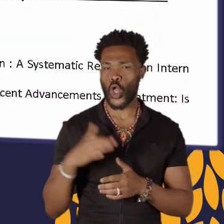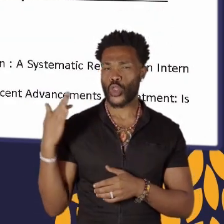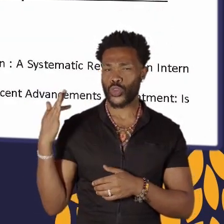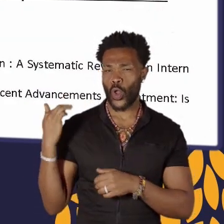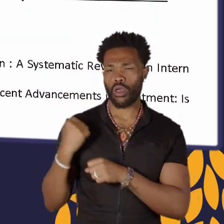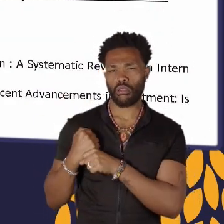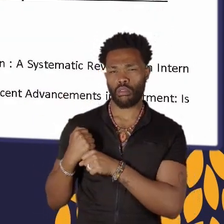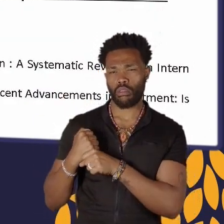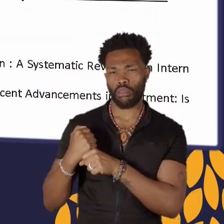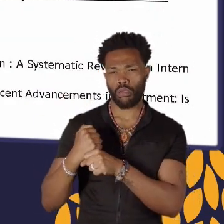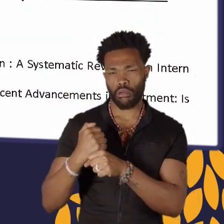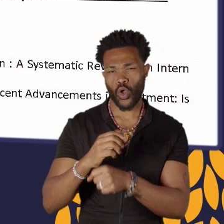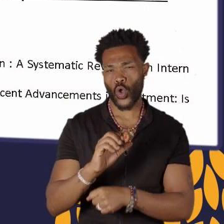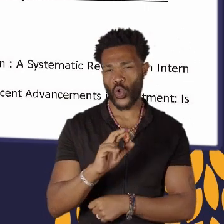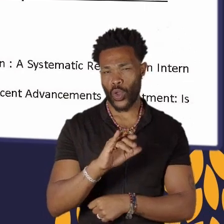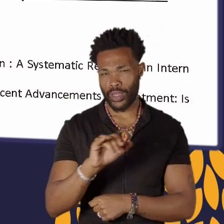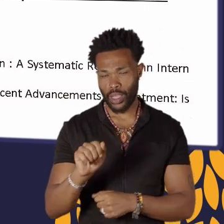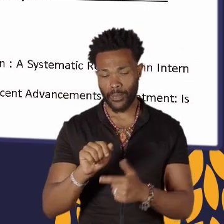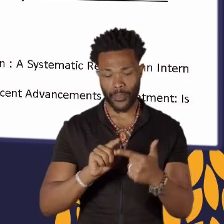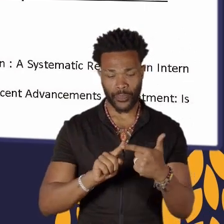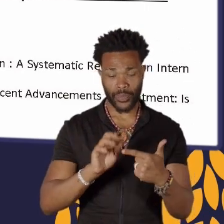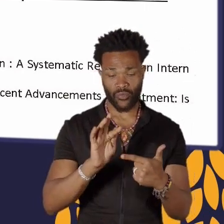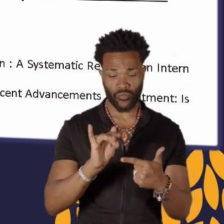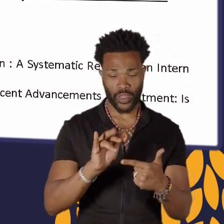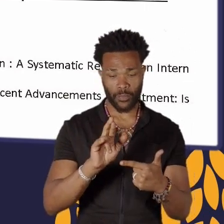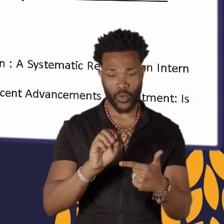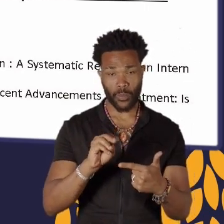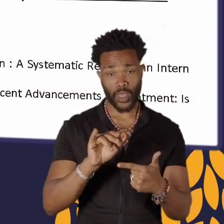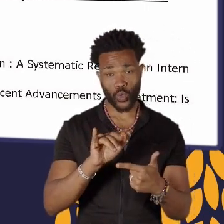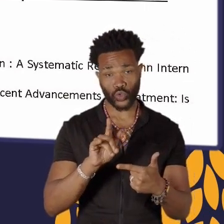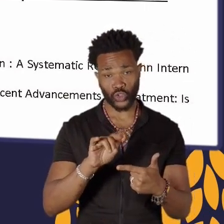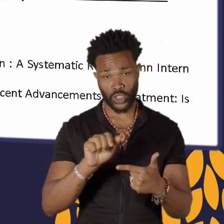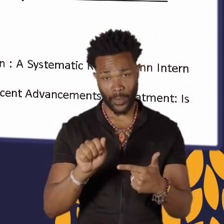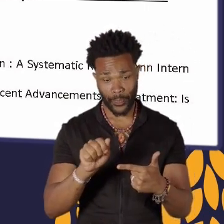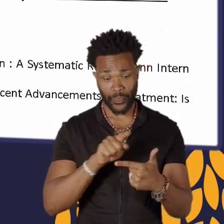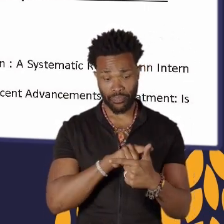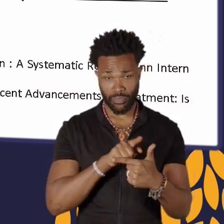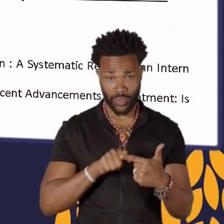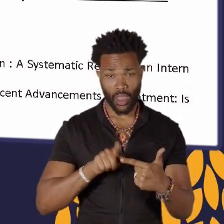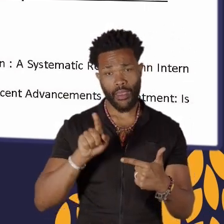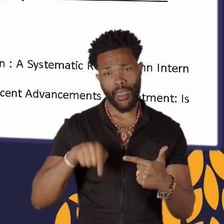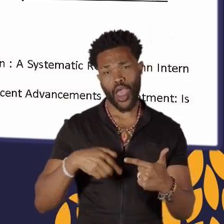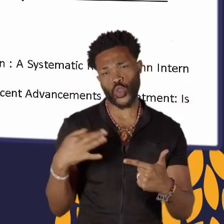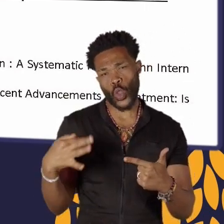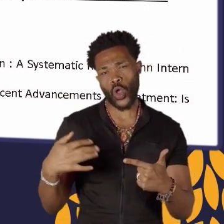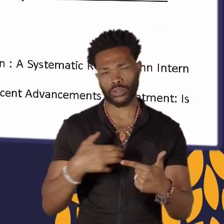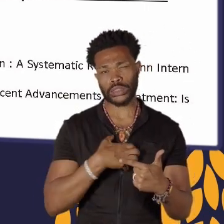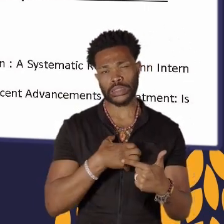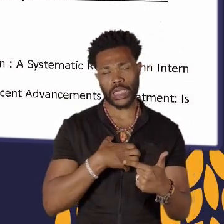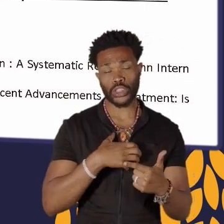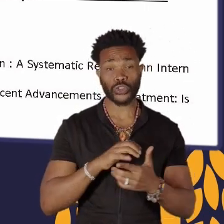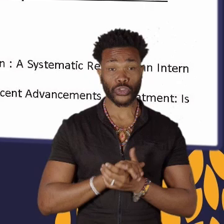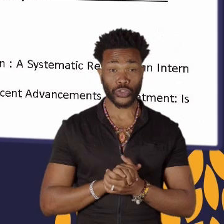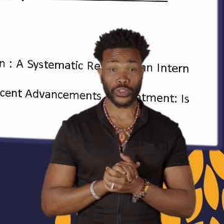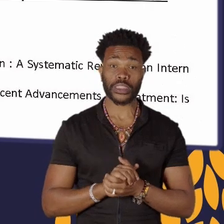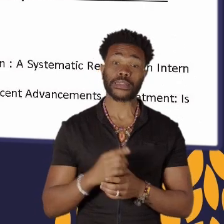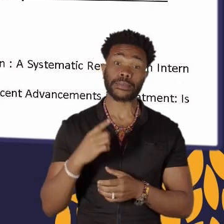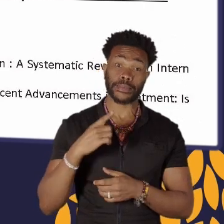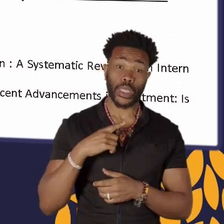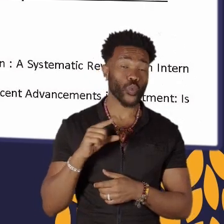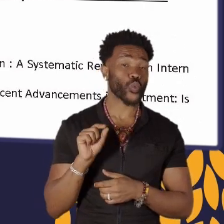crônica e a fibromialgia, que um dos sintomas principais é a própria dor, acho que para a dor a gente também tem um